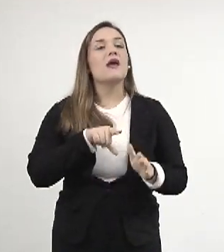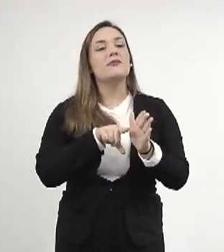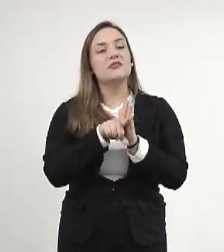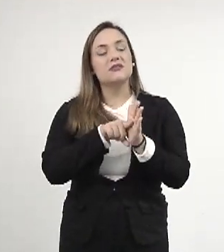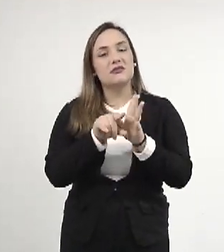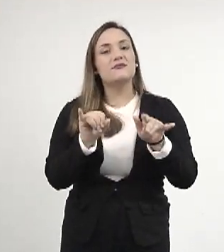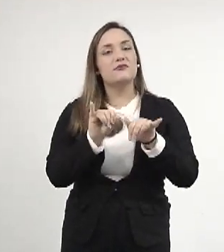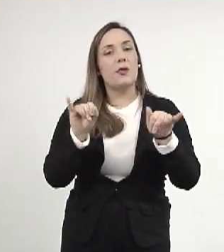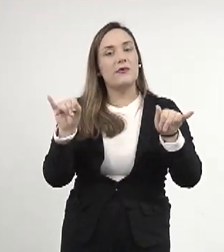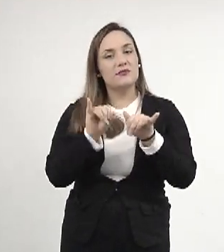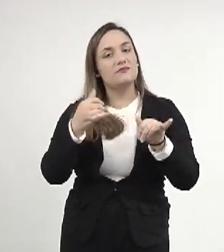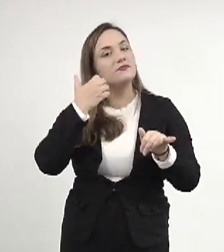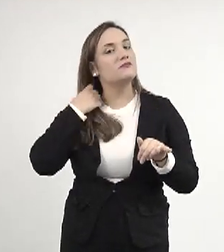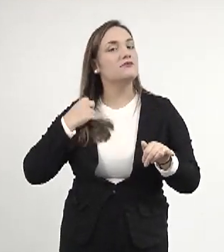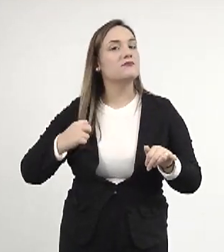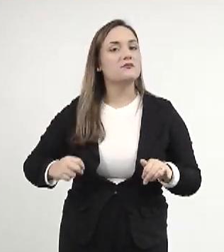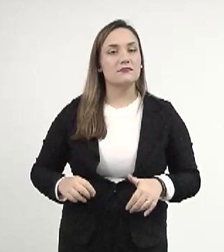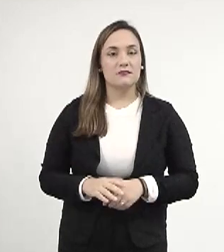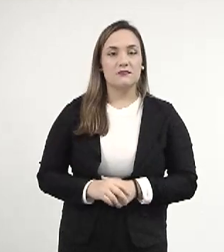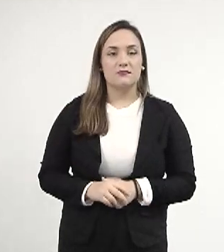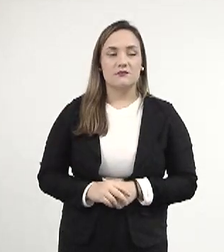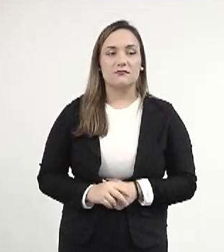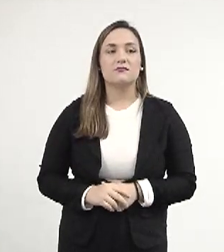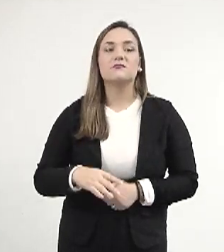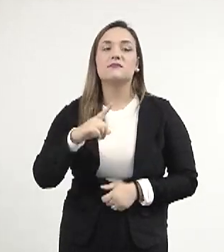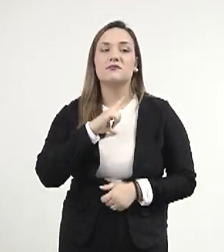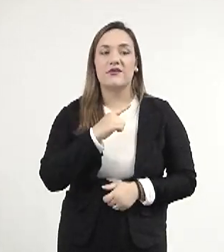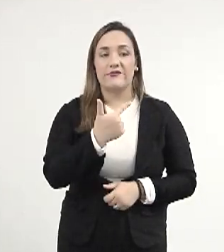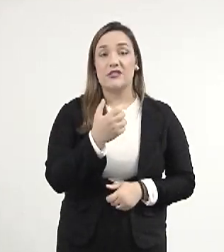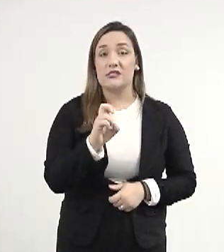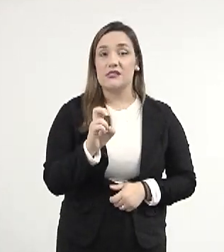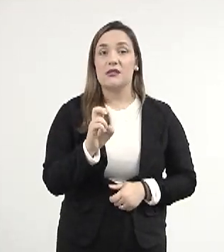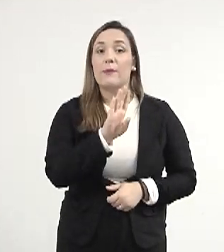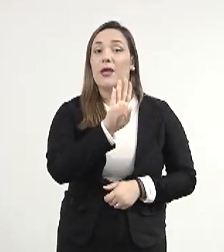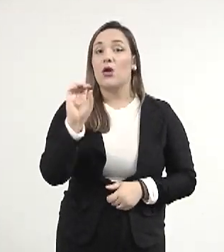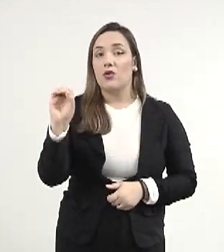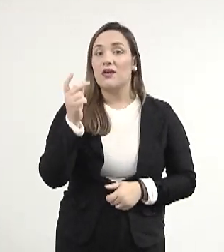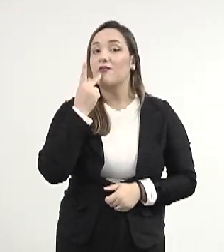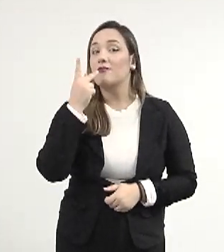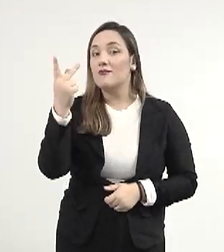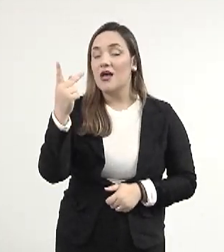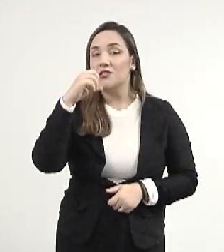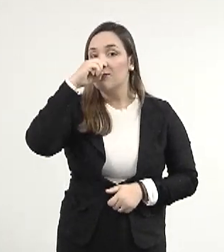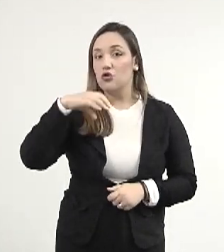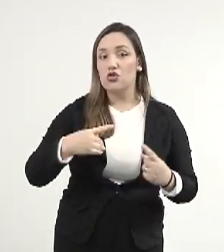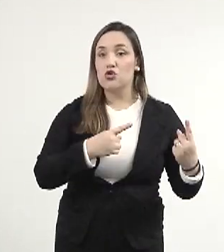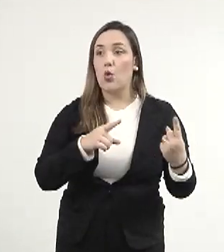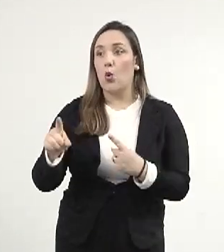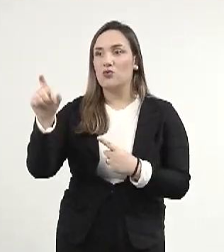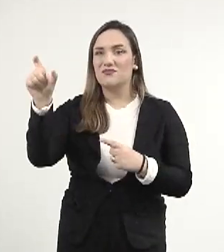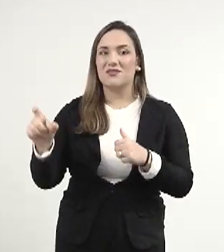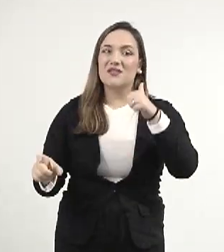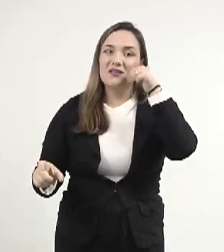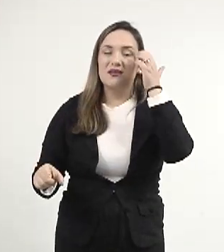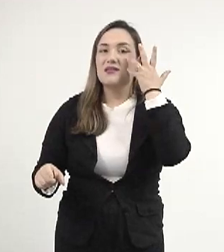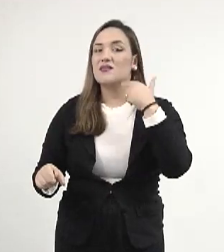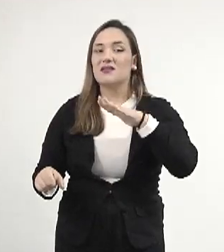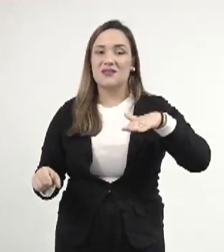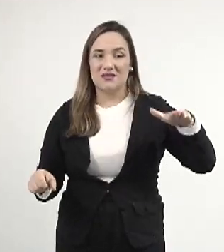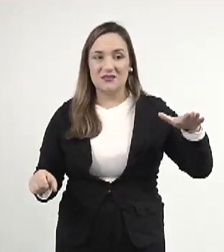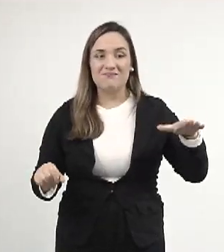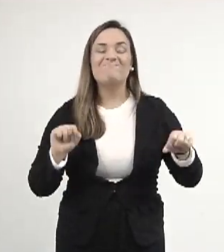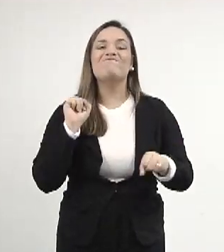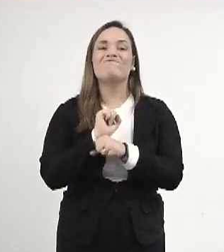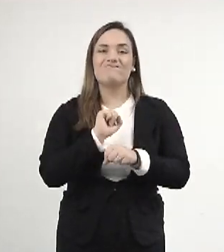ainda, existem 25 boletins de ocorrência que versam sobre violência contra crianças,